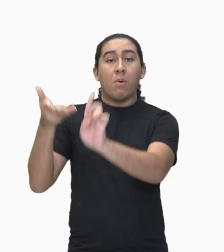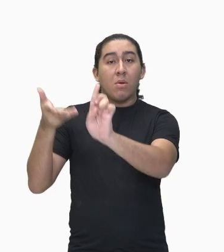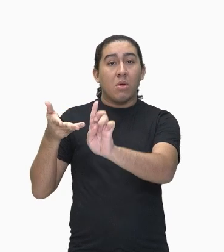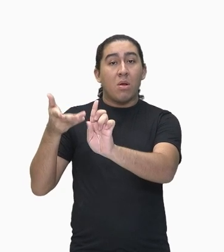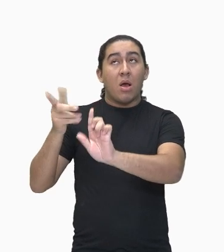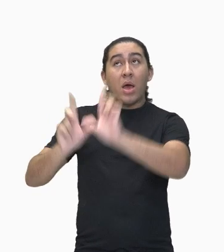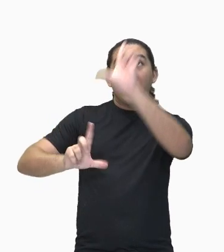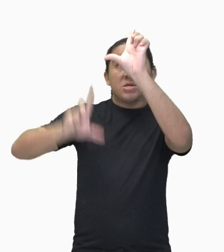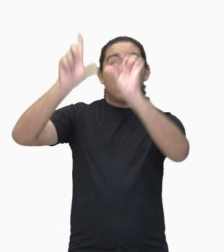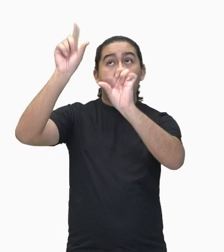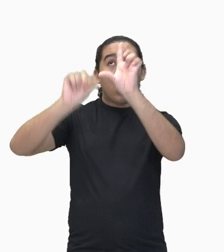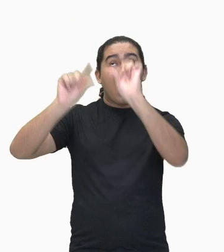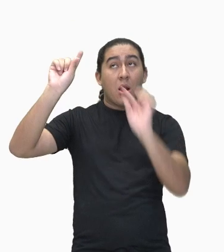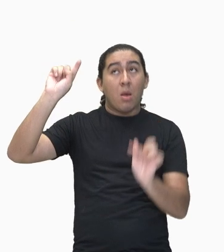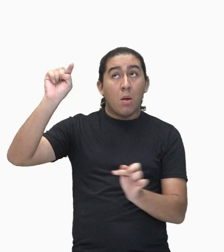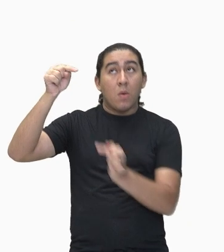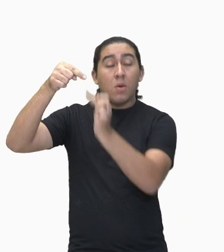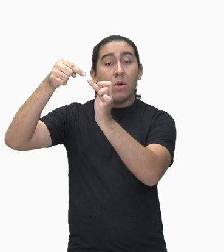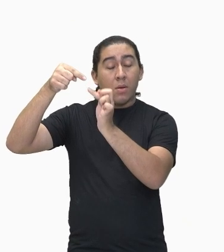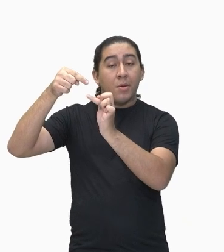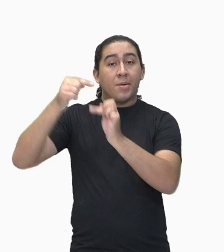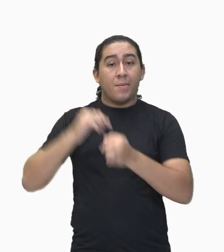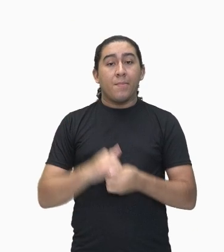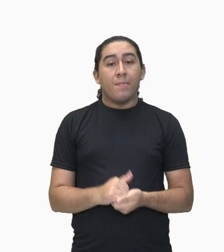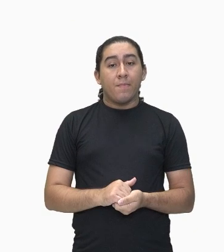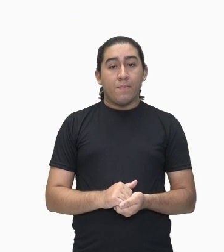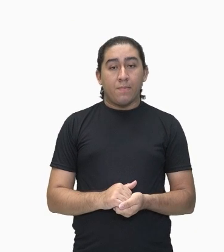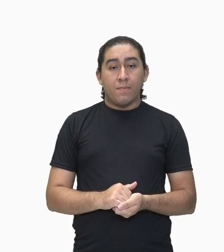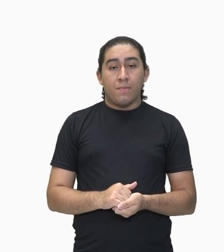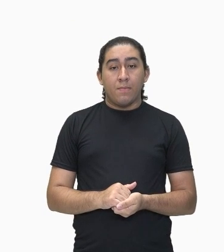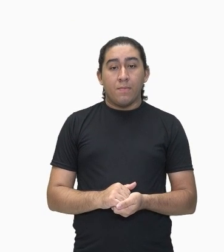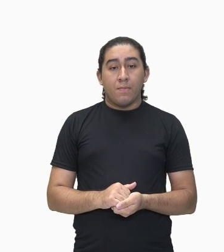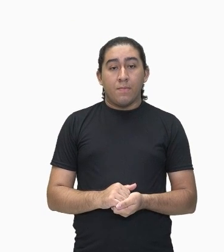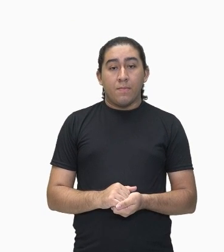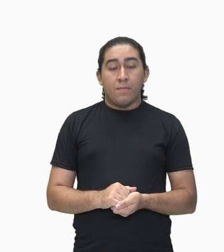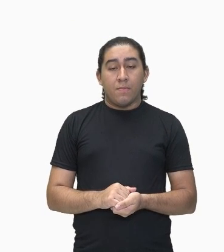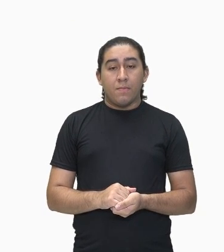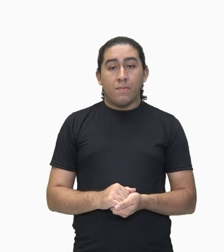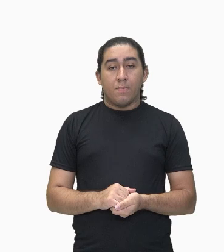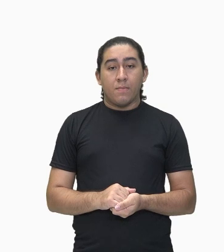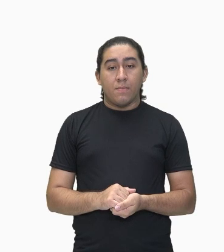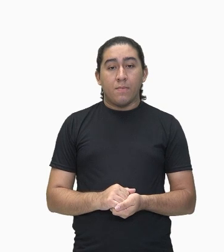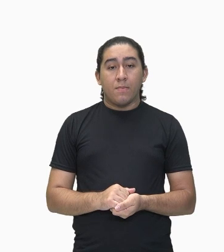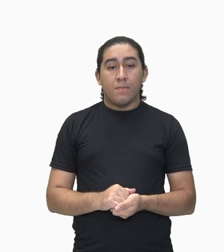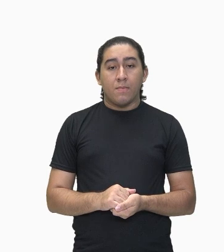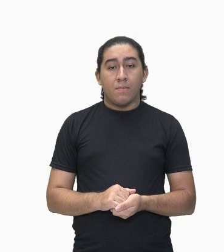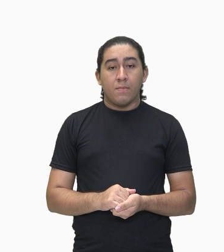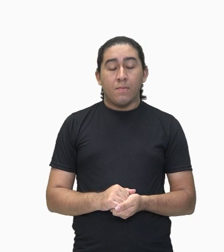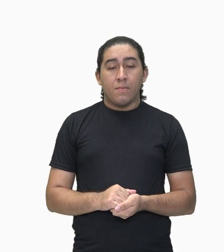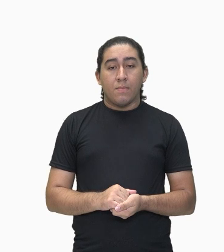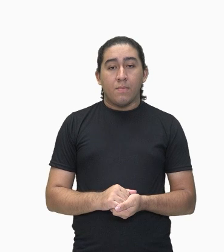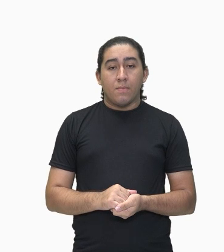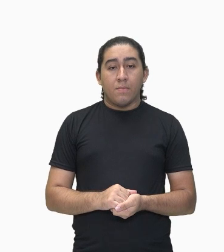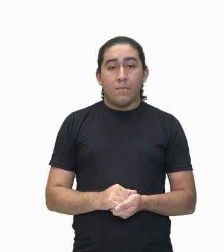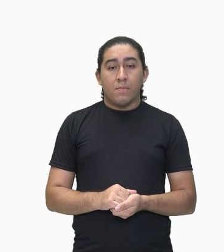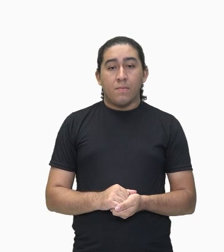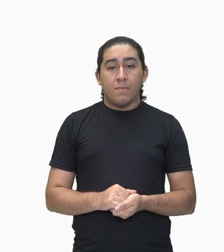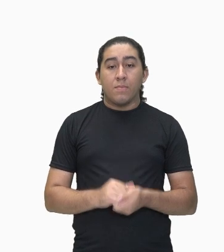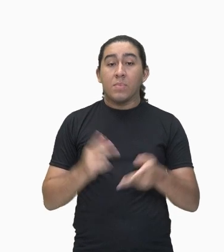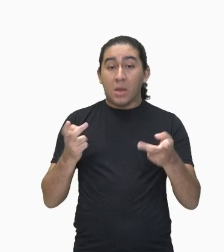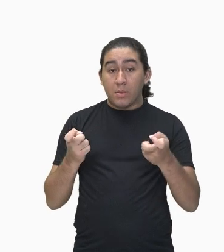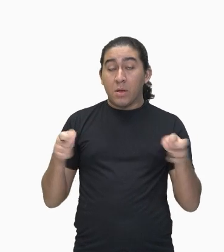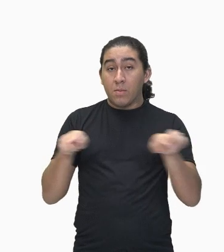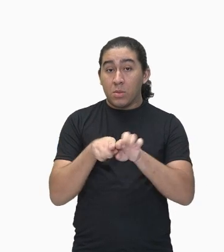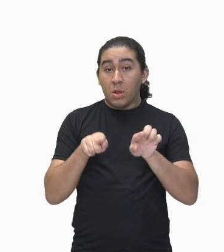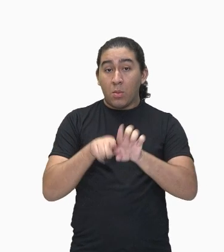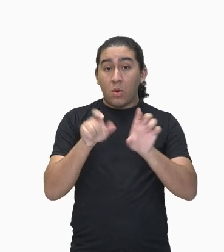fonte. Dos anos ainda não está cortado. Os pastores que habitam nesse monte, com tal